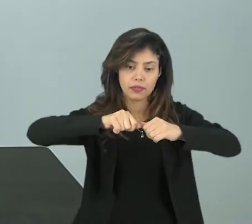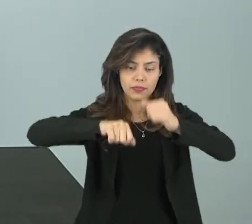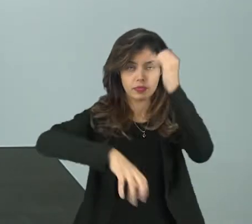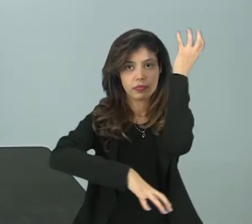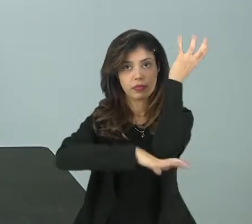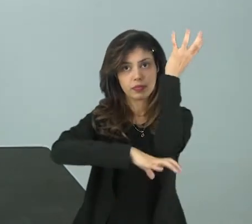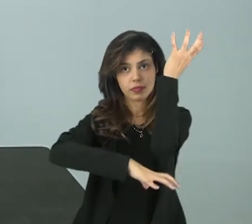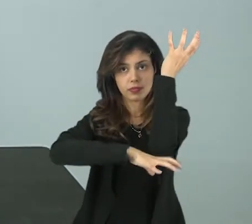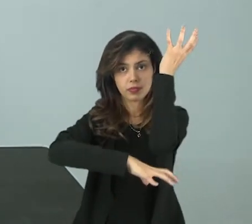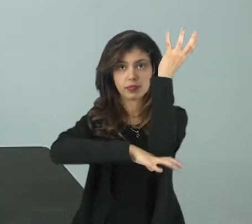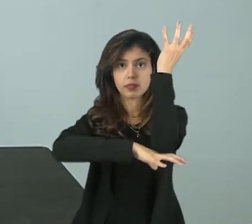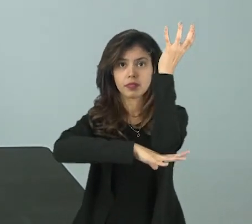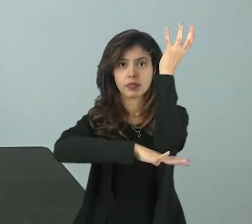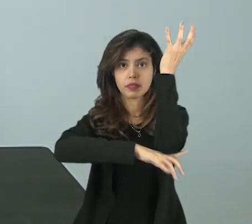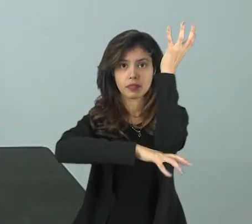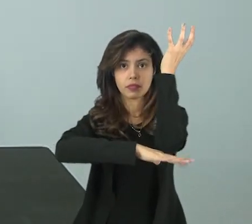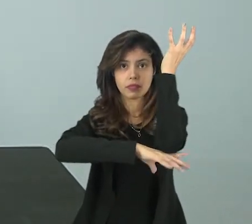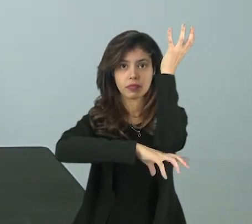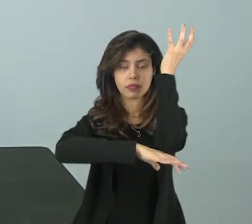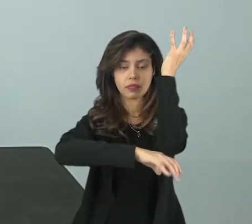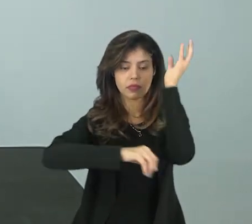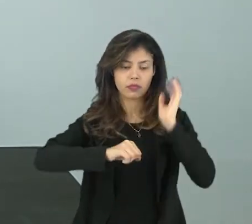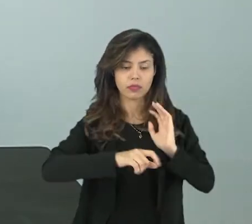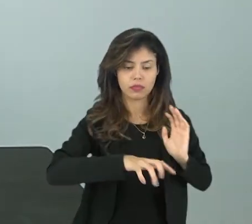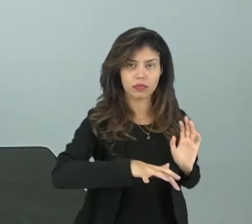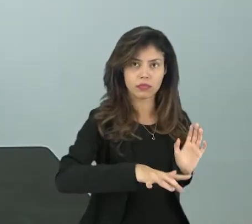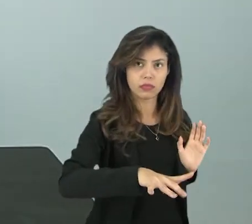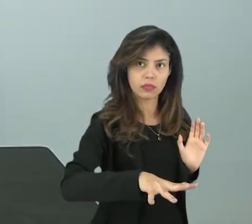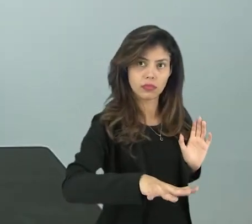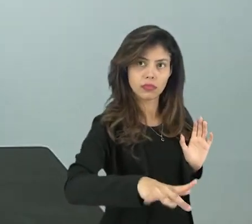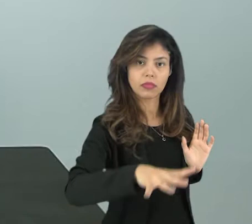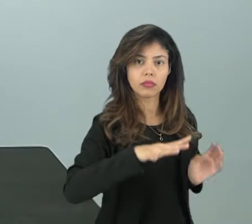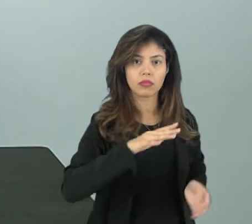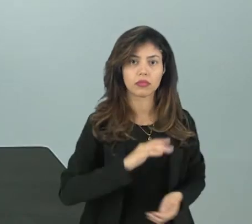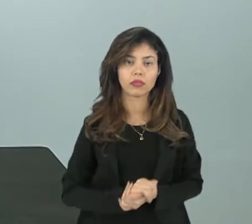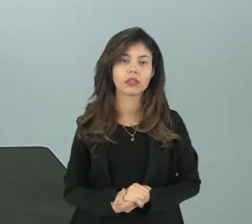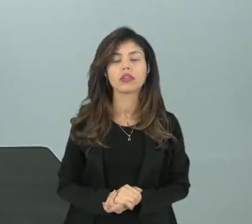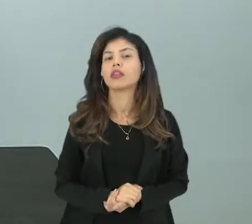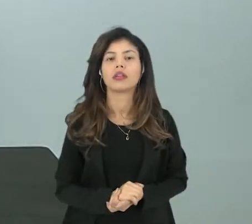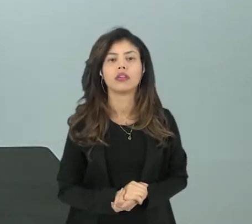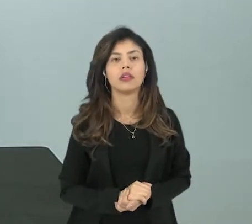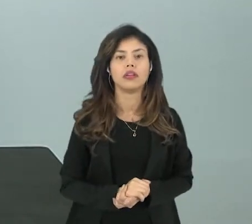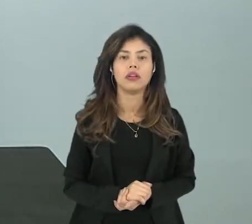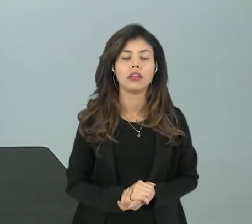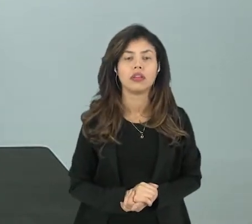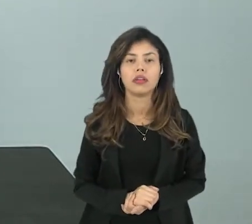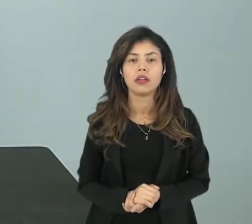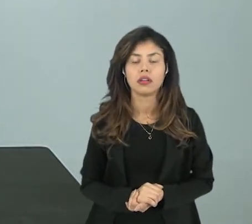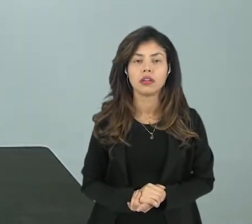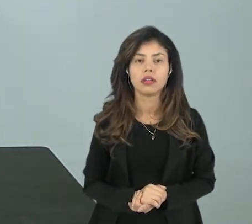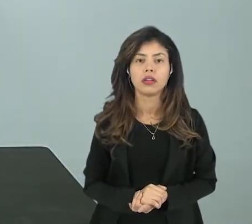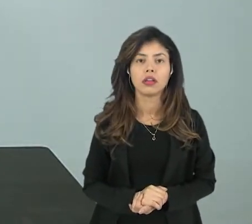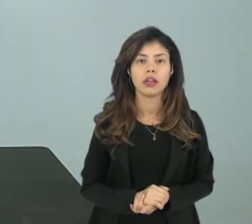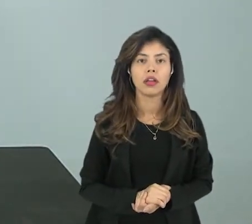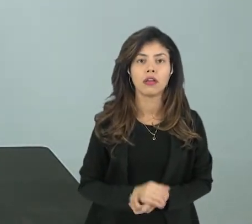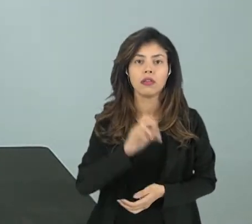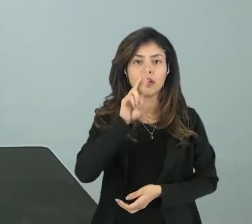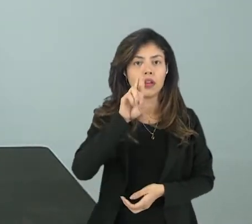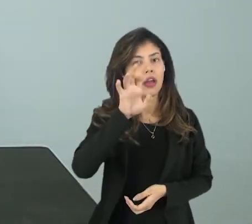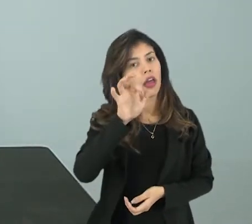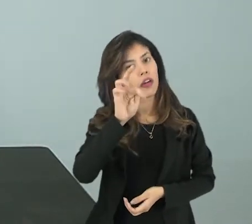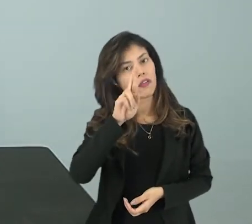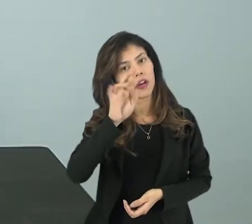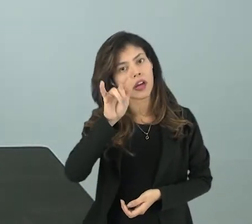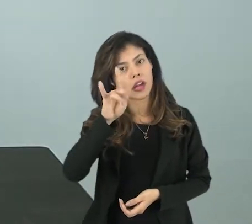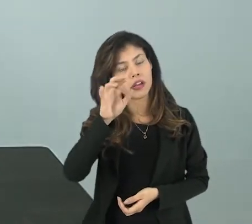a fortalecer, esse solo, esse ambiente. Então, o reflorestamento, ele